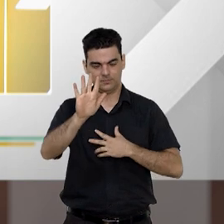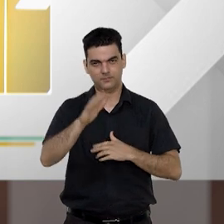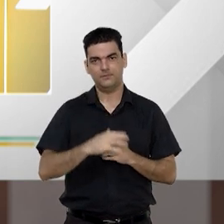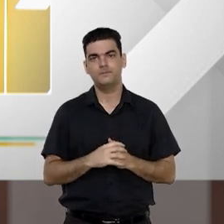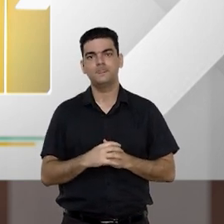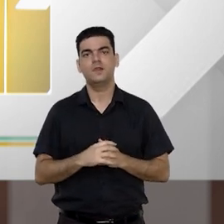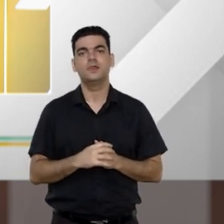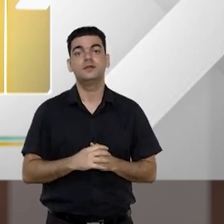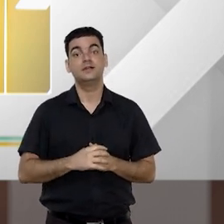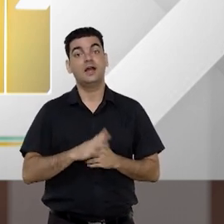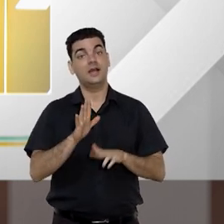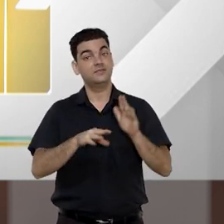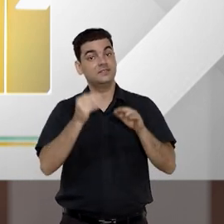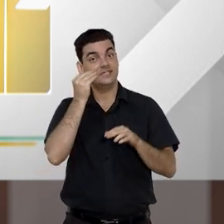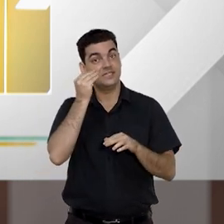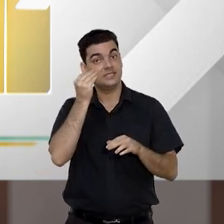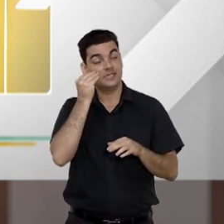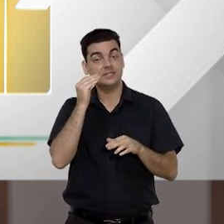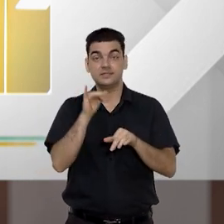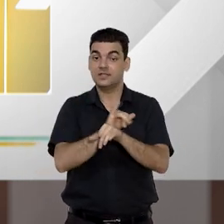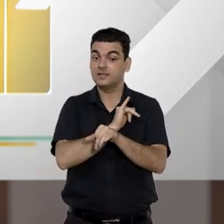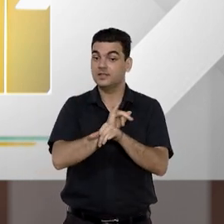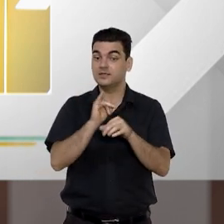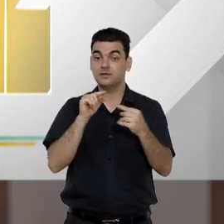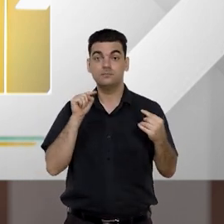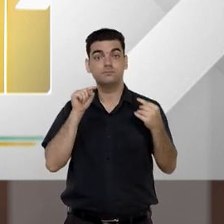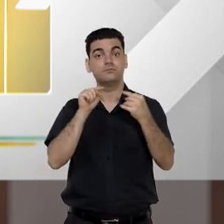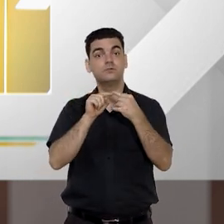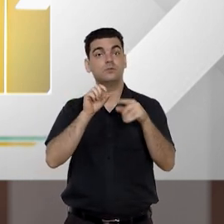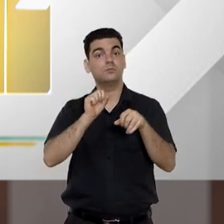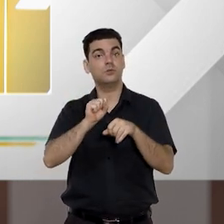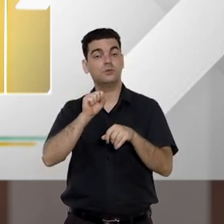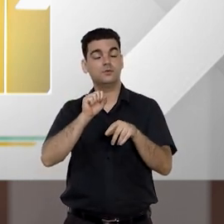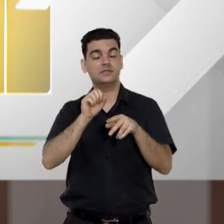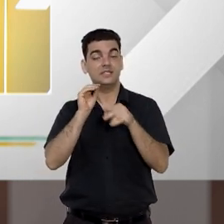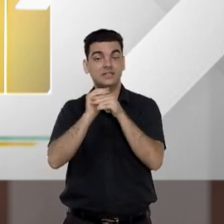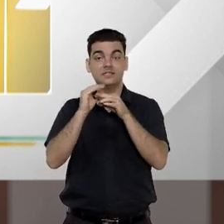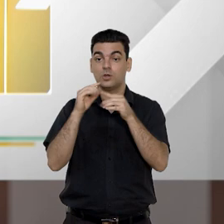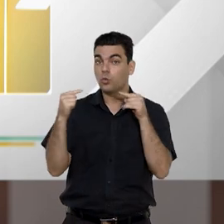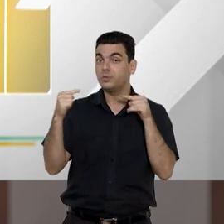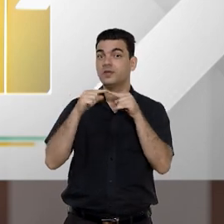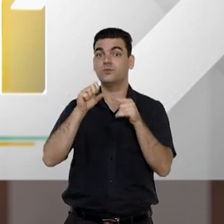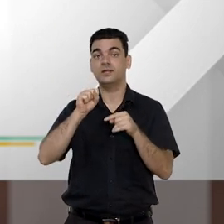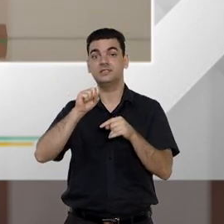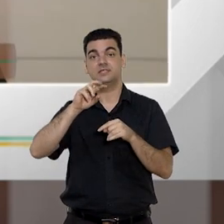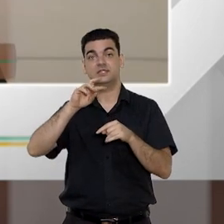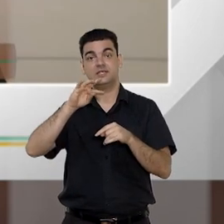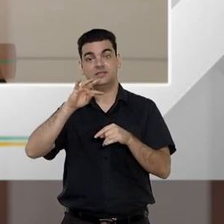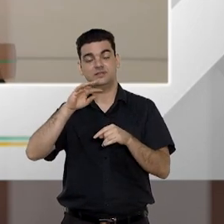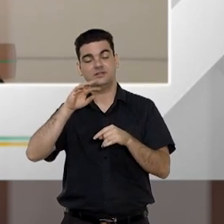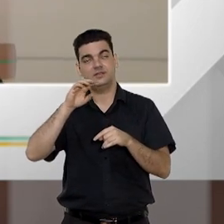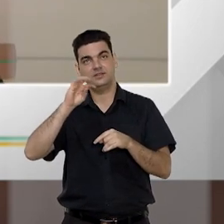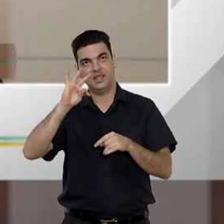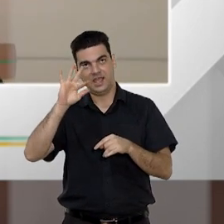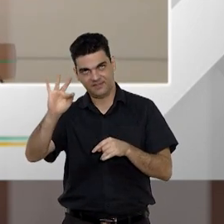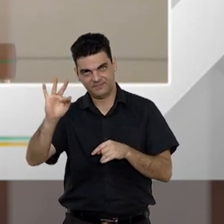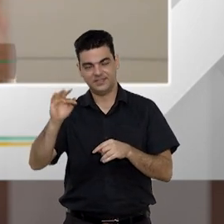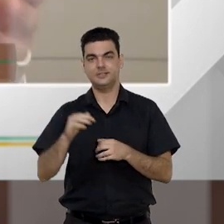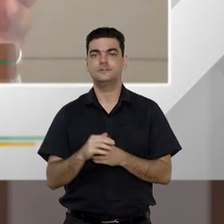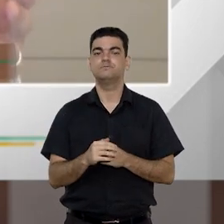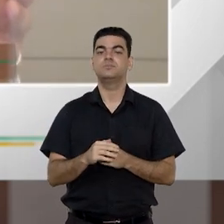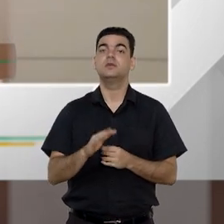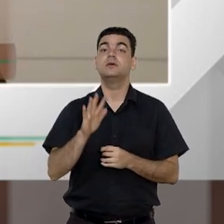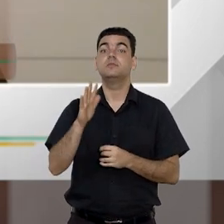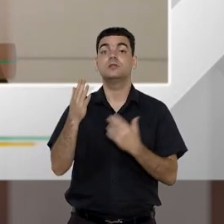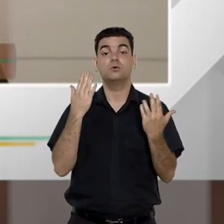Enfim, existe essa possibilidade de tentar levar esse mecanismo ao Superior Tribunal de Justiça para que a questão seja dirimida